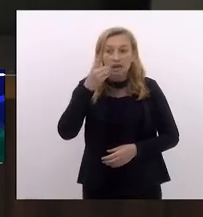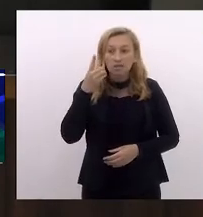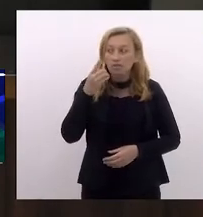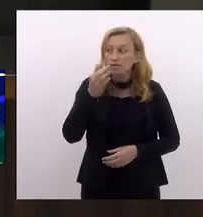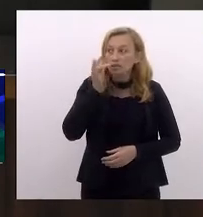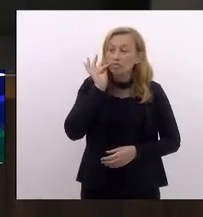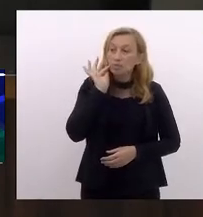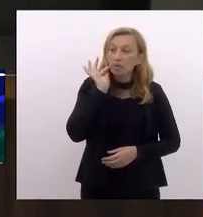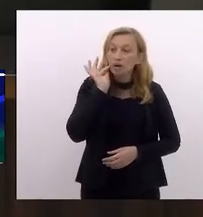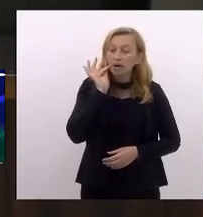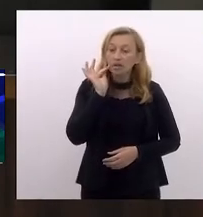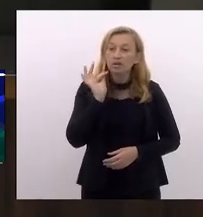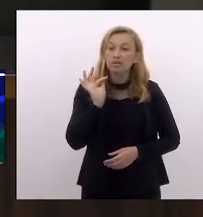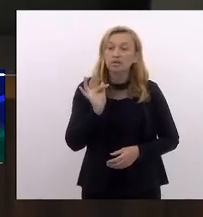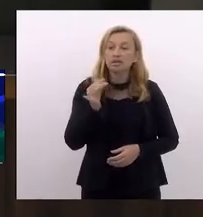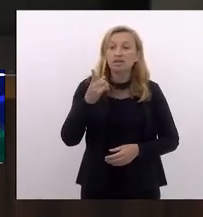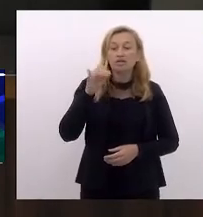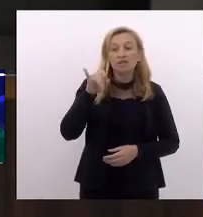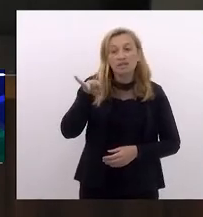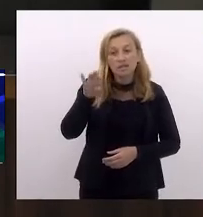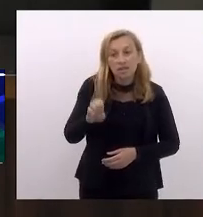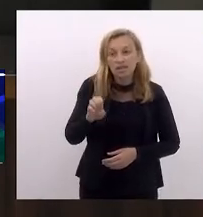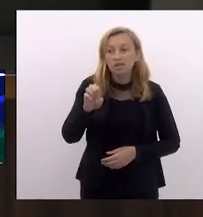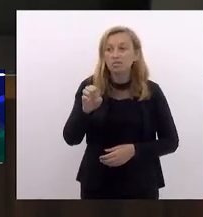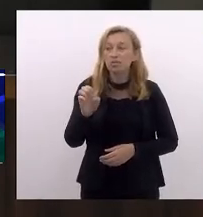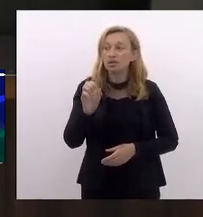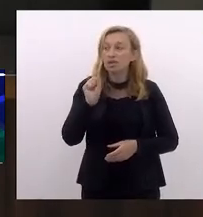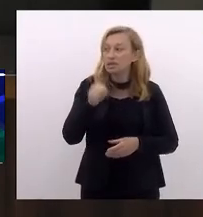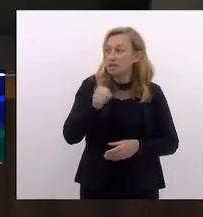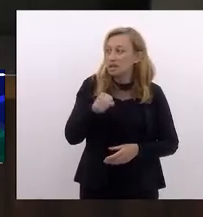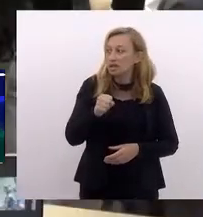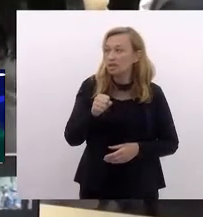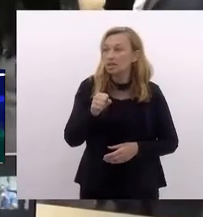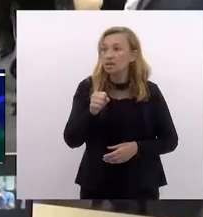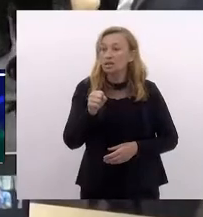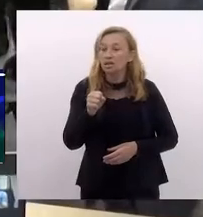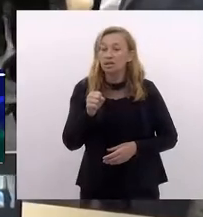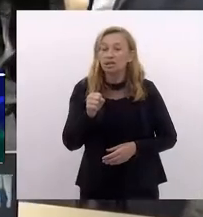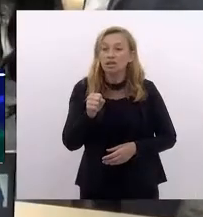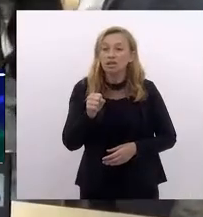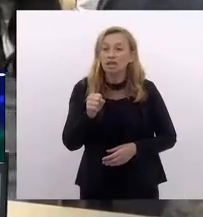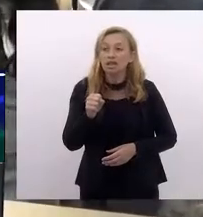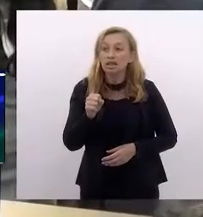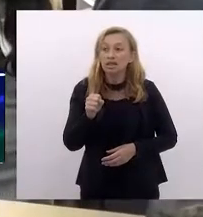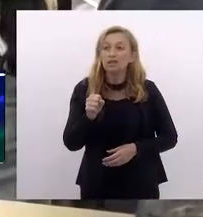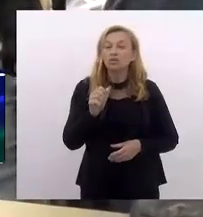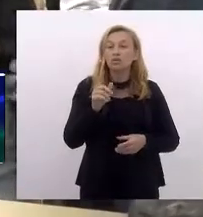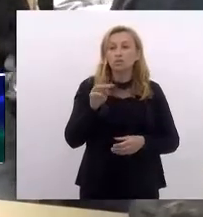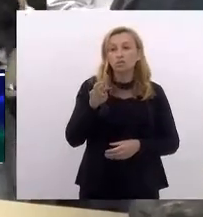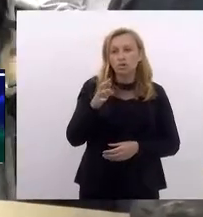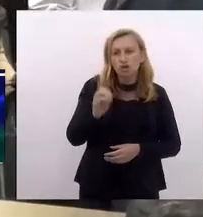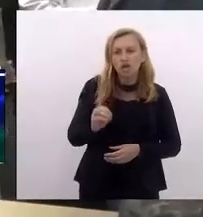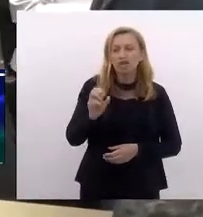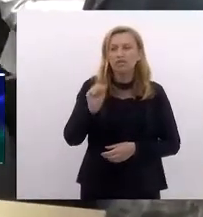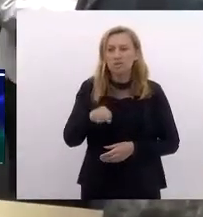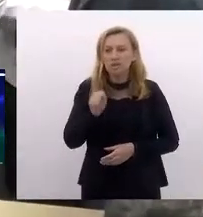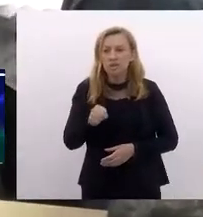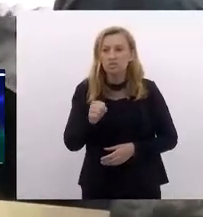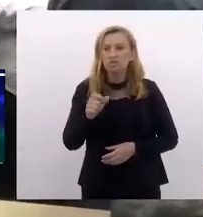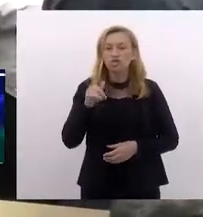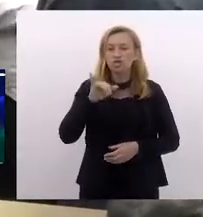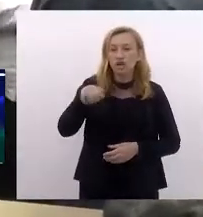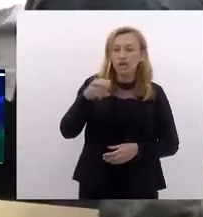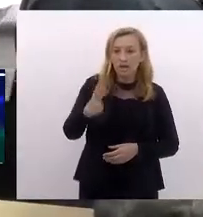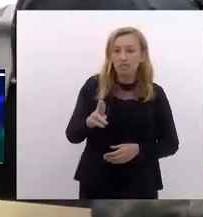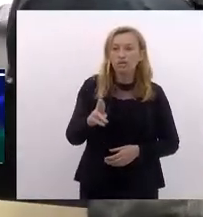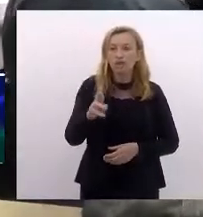serafini Voltou não Franciane Motta sim Giovanni Ratinho sim Gustavo Schmidt sim tá do Jair